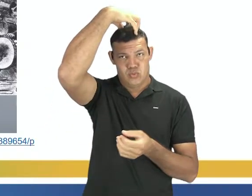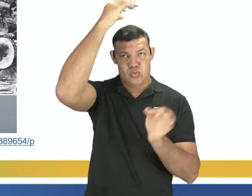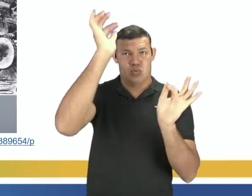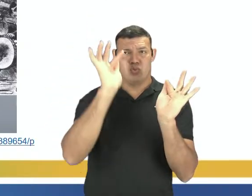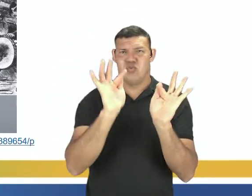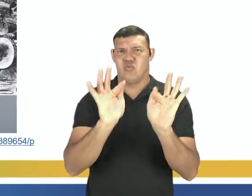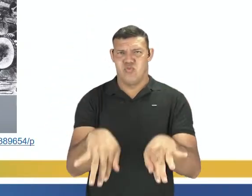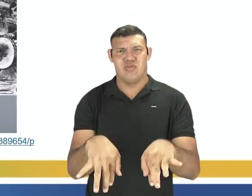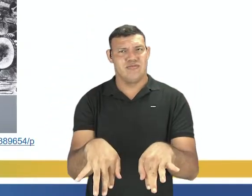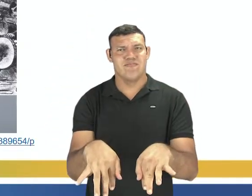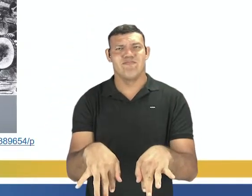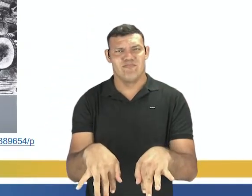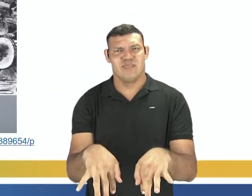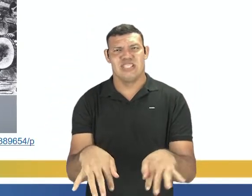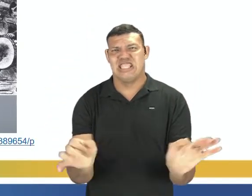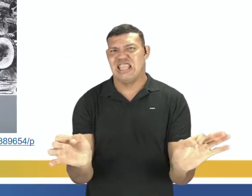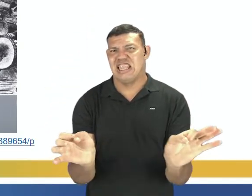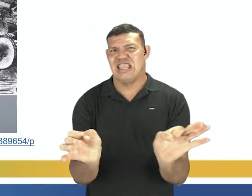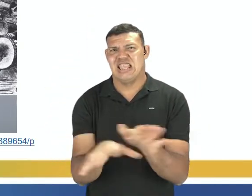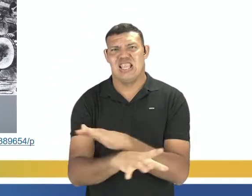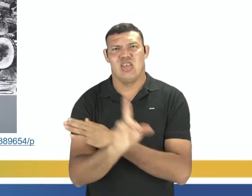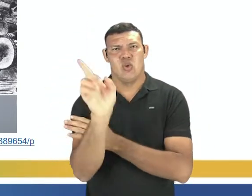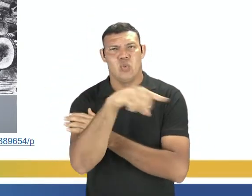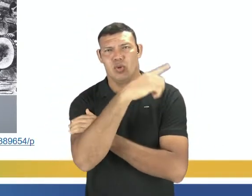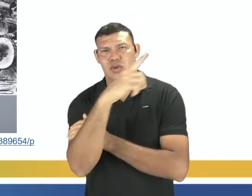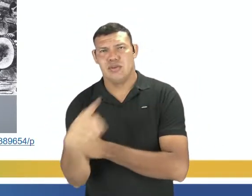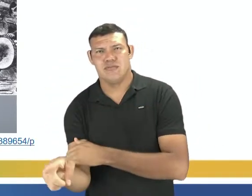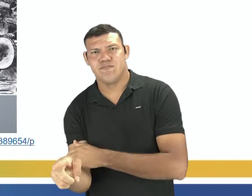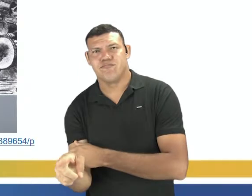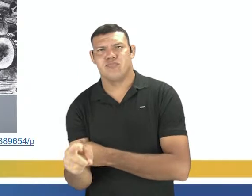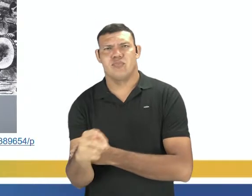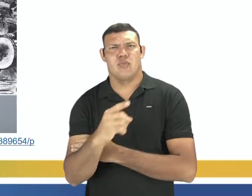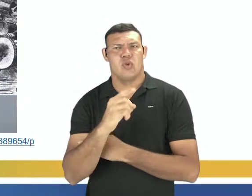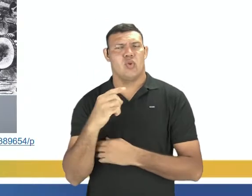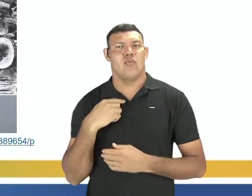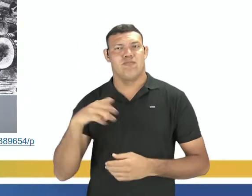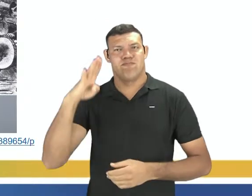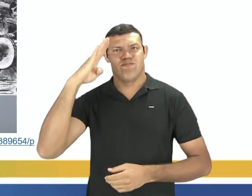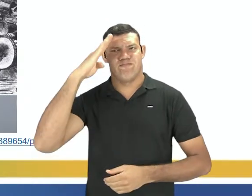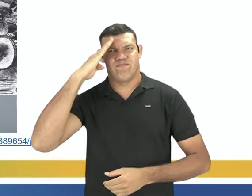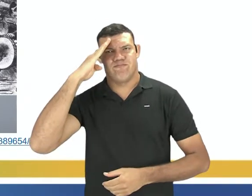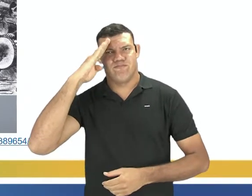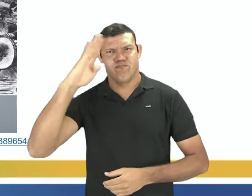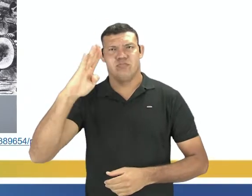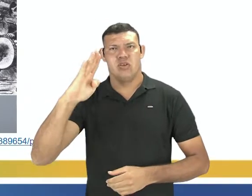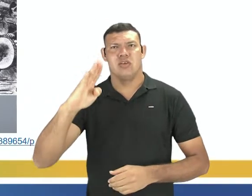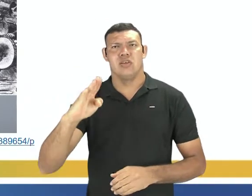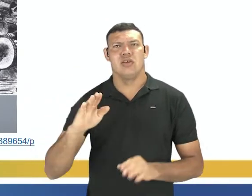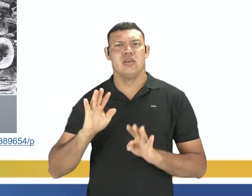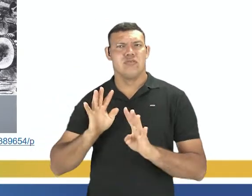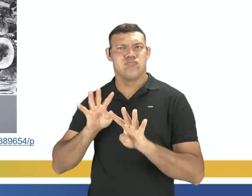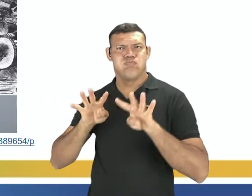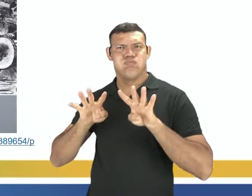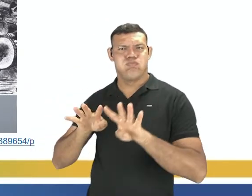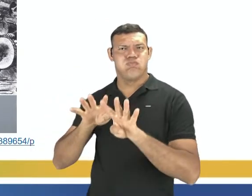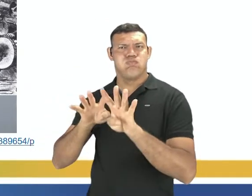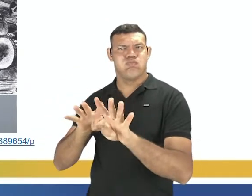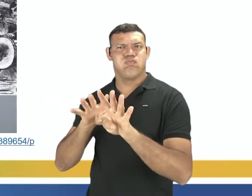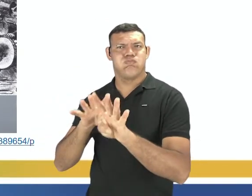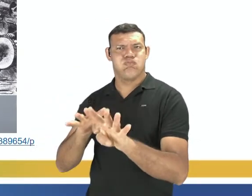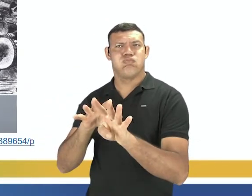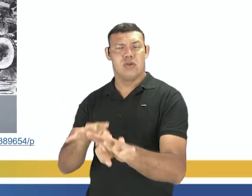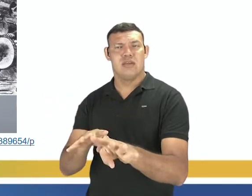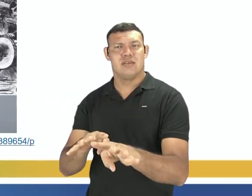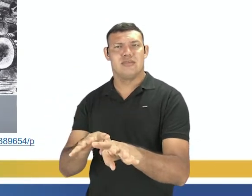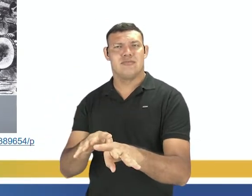aí esse golpe numa noite, o exército se reúne, faz uma parada, uma passeata, e temos